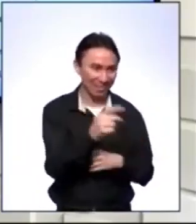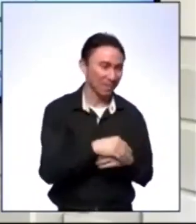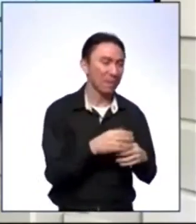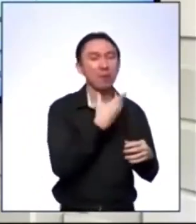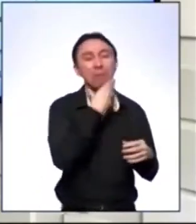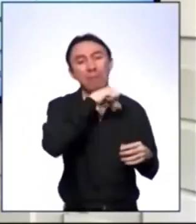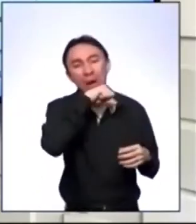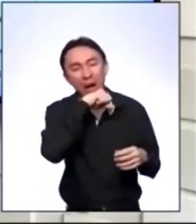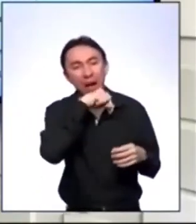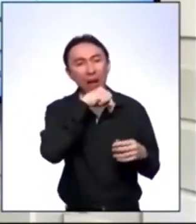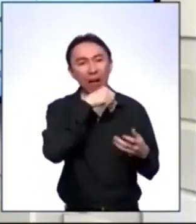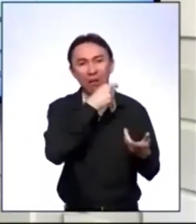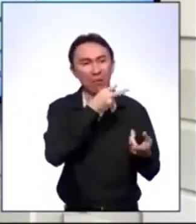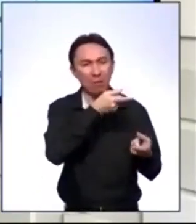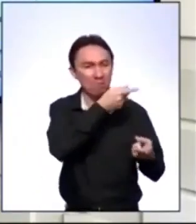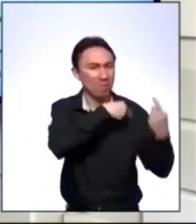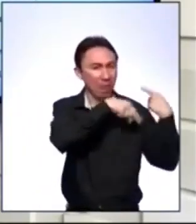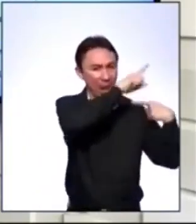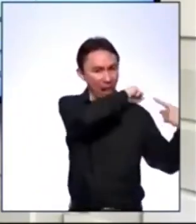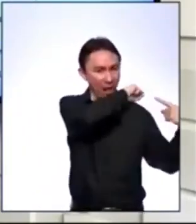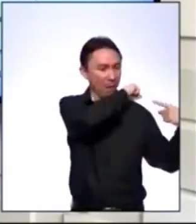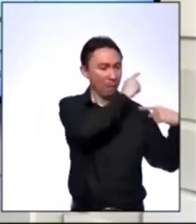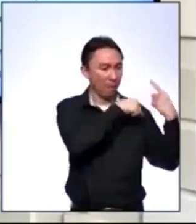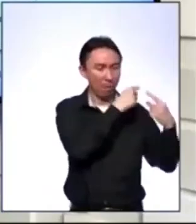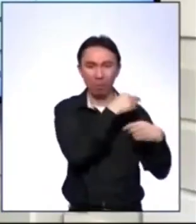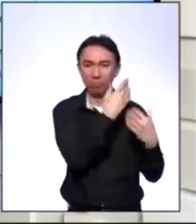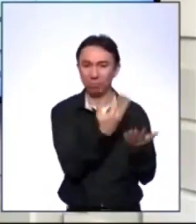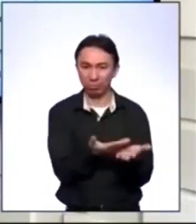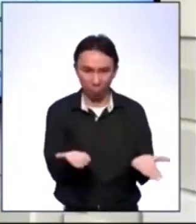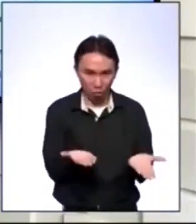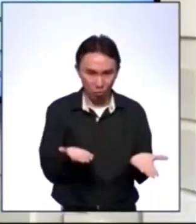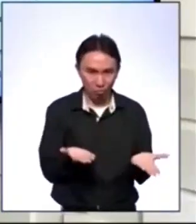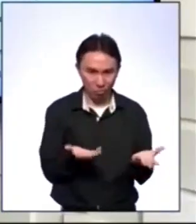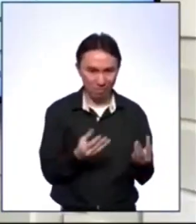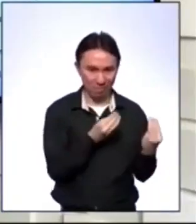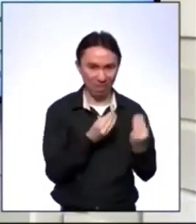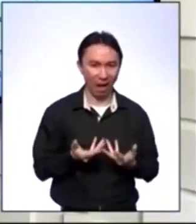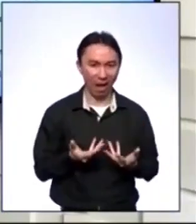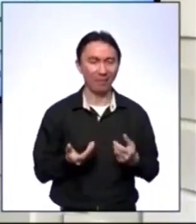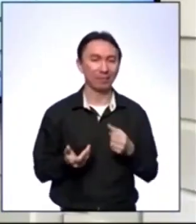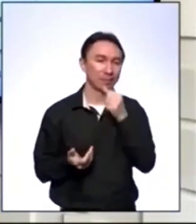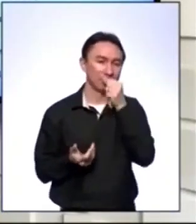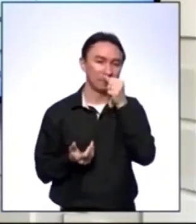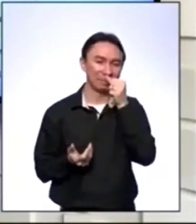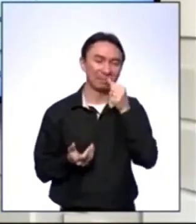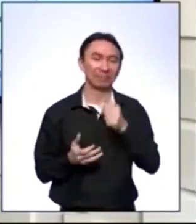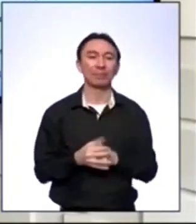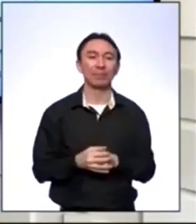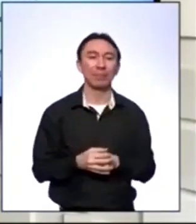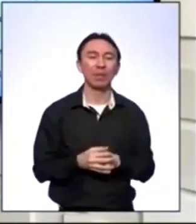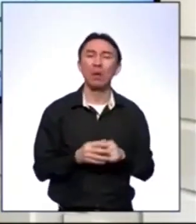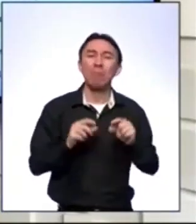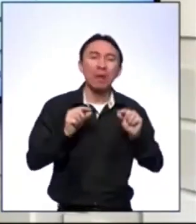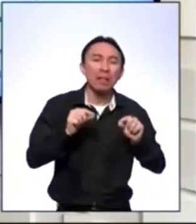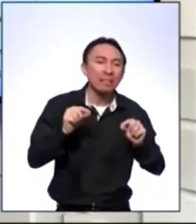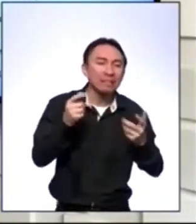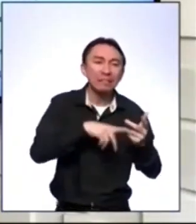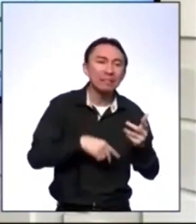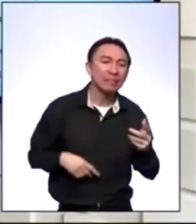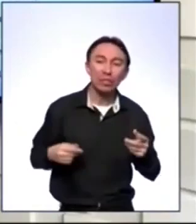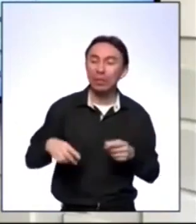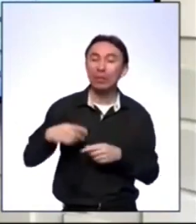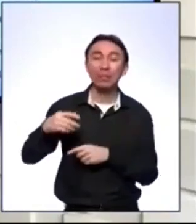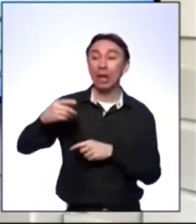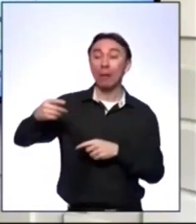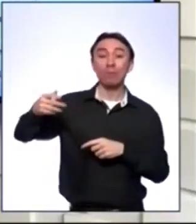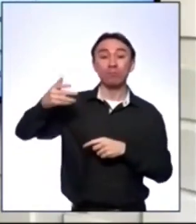família, ou por um ancestral. Muito bem. Olha aqui. O que é considerado herança comum, transmitindo de uma geração